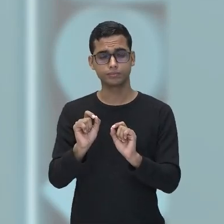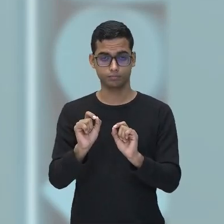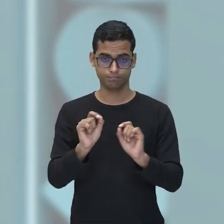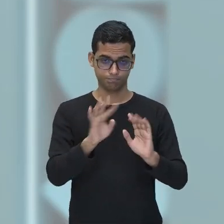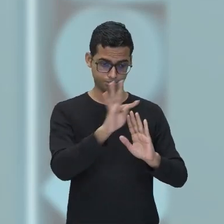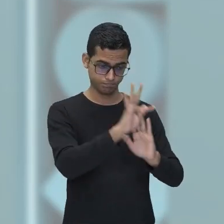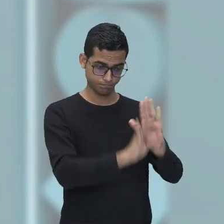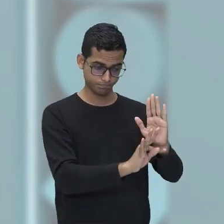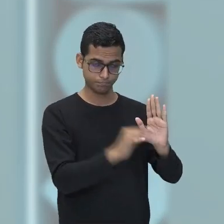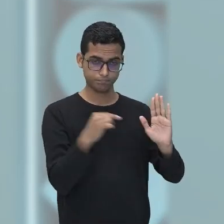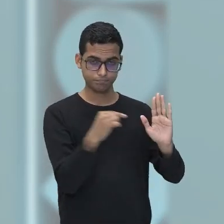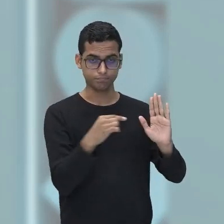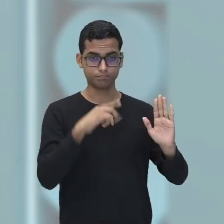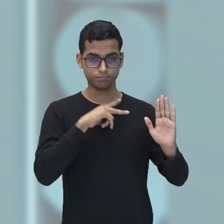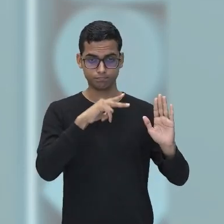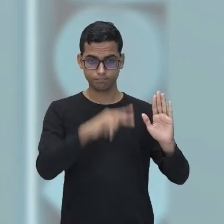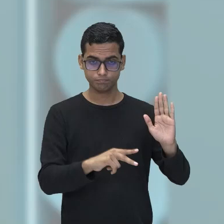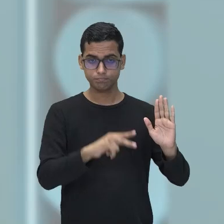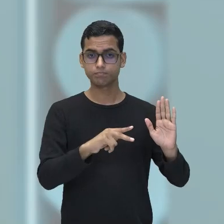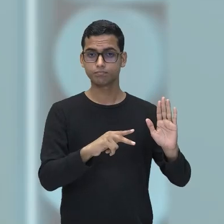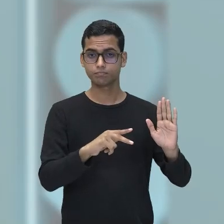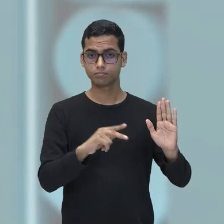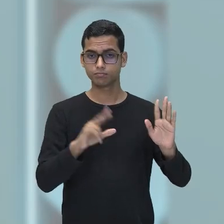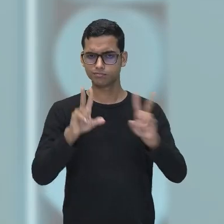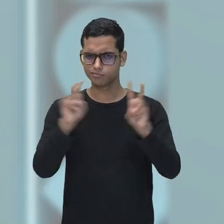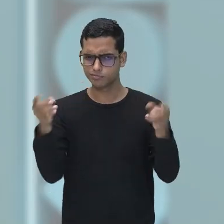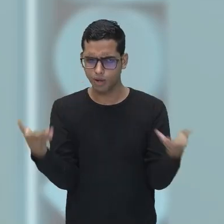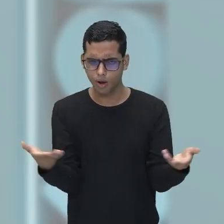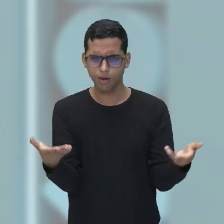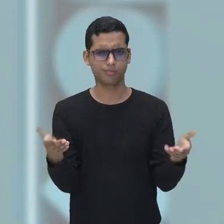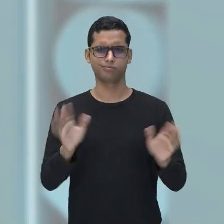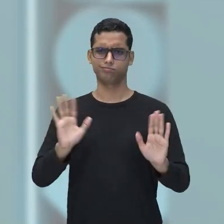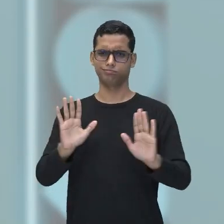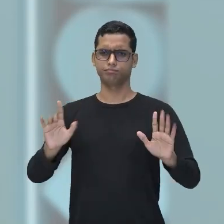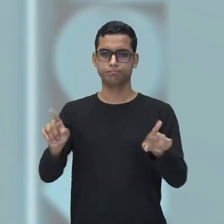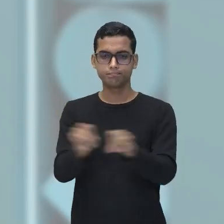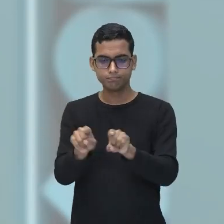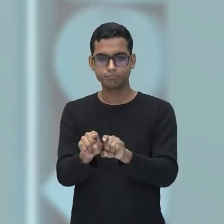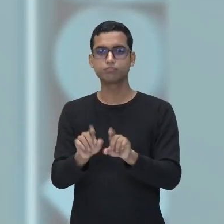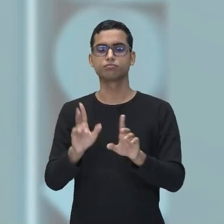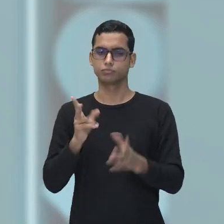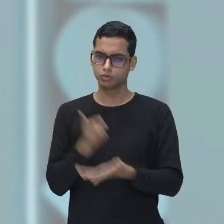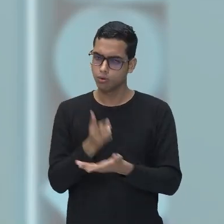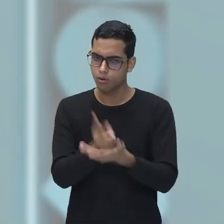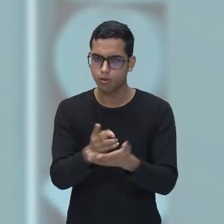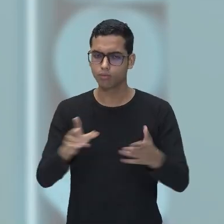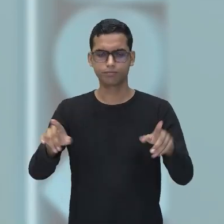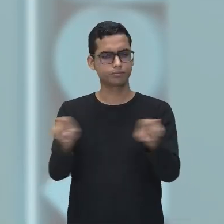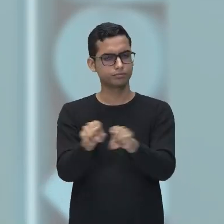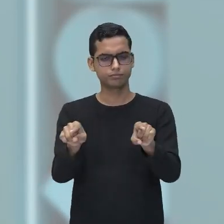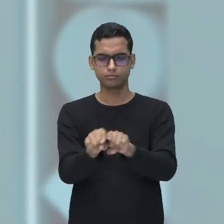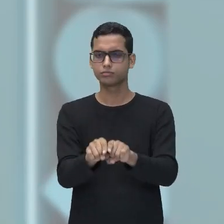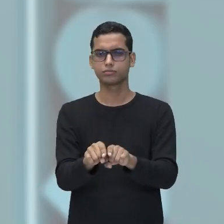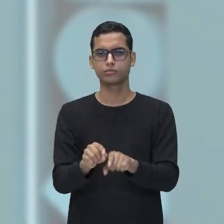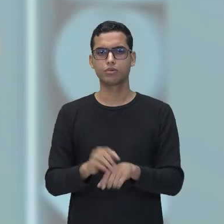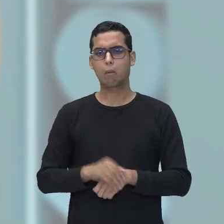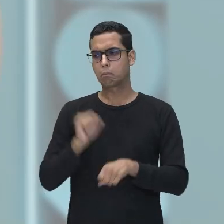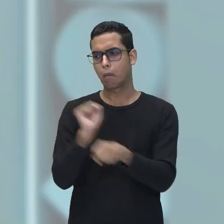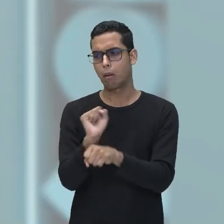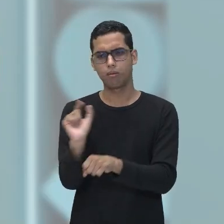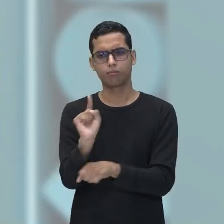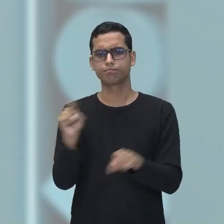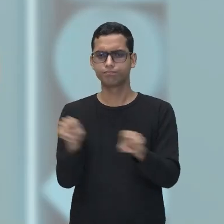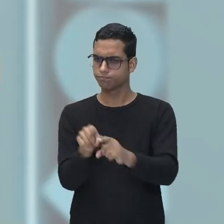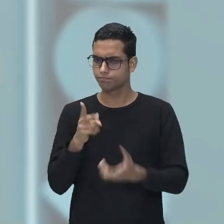atuais, muito pelo contrário. Escritores portugueses têm em suas narrativas, em seus textos, também abordado questões